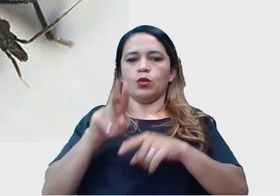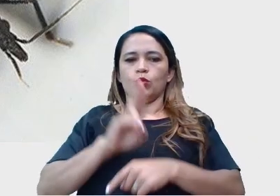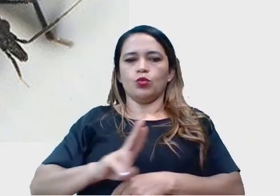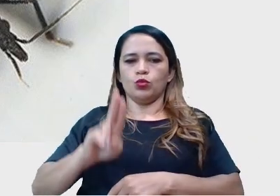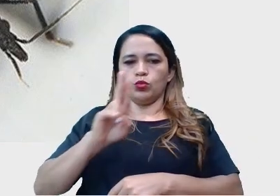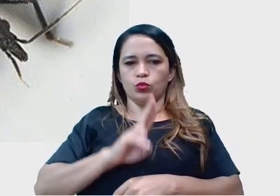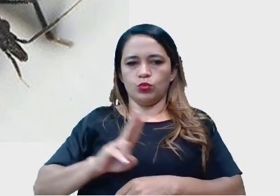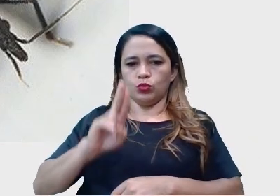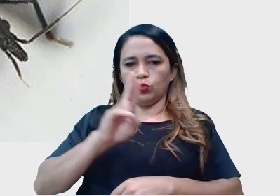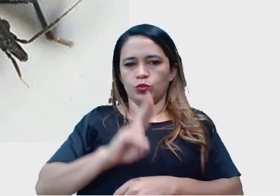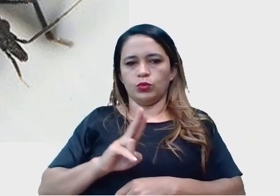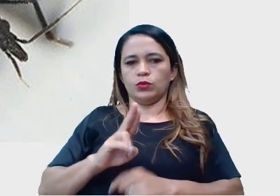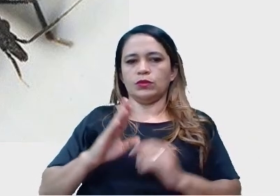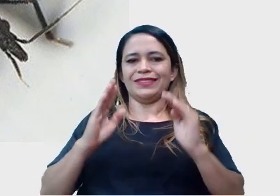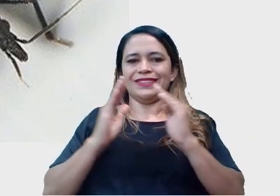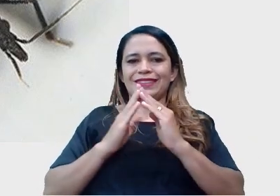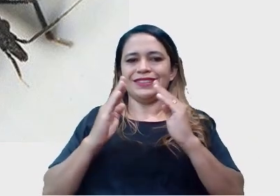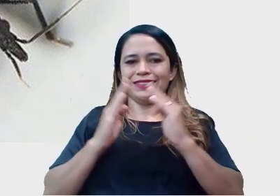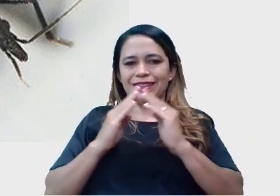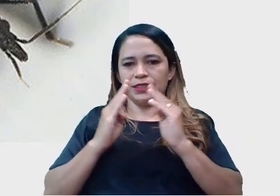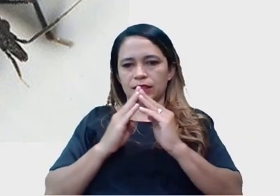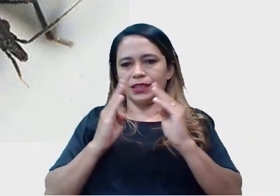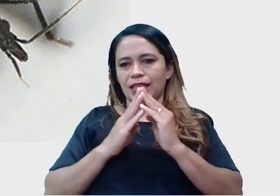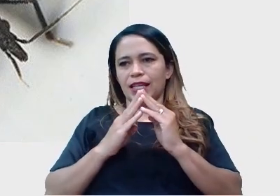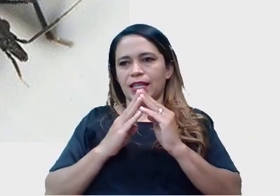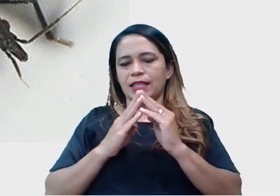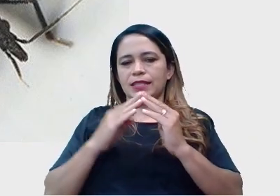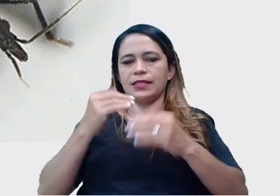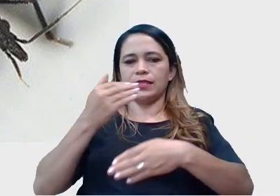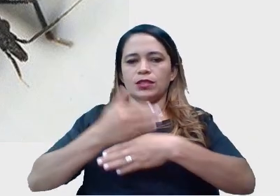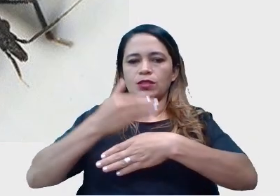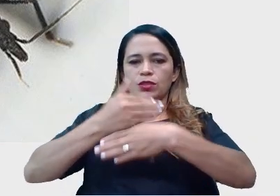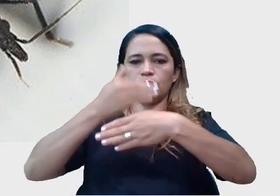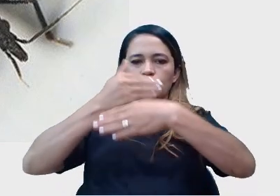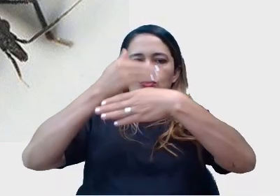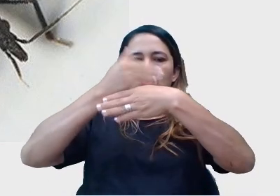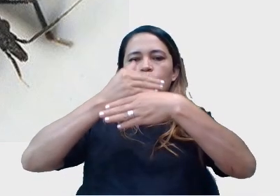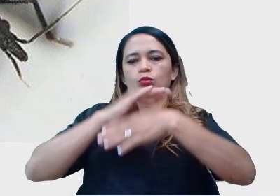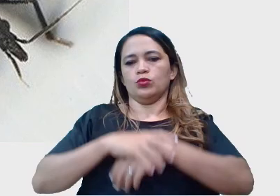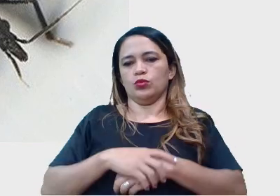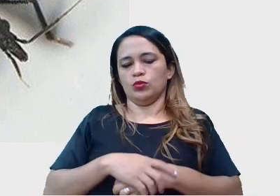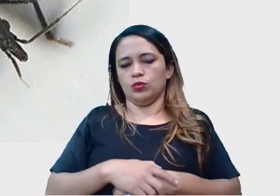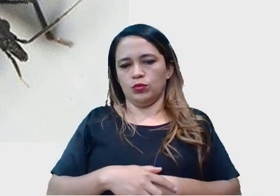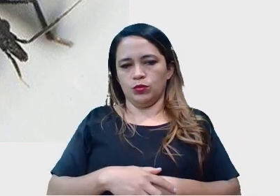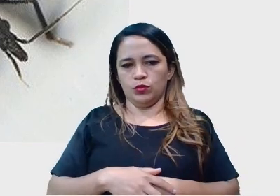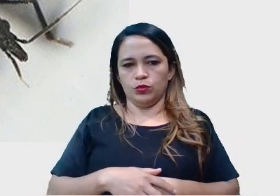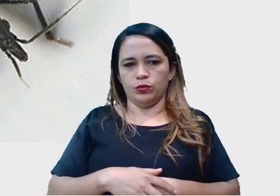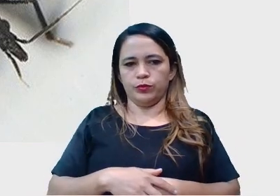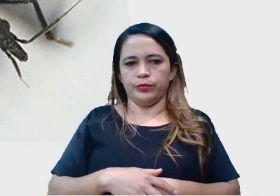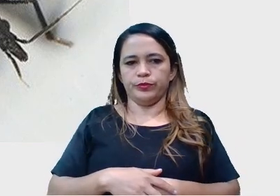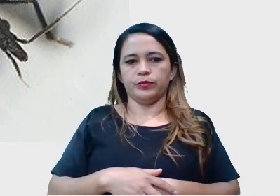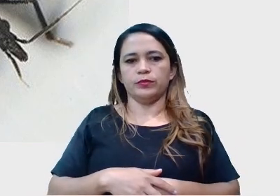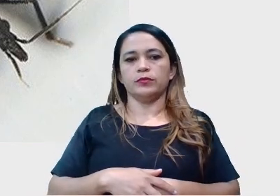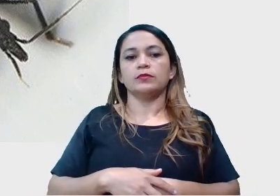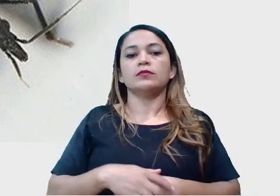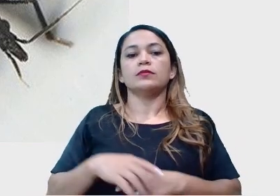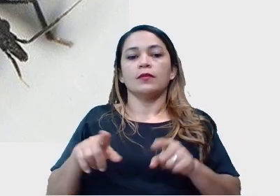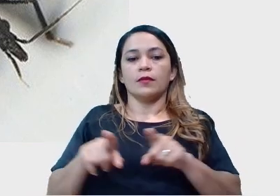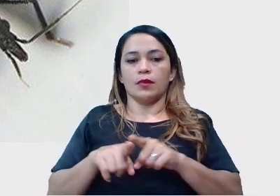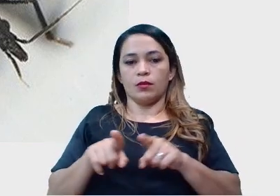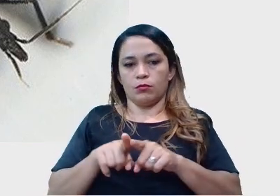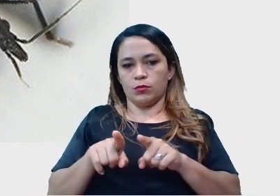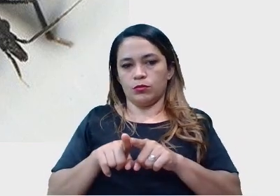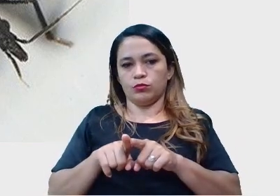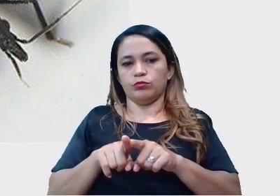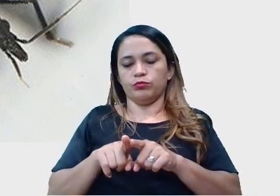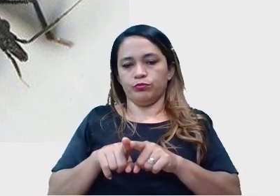de casas de alvenaria ao invés de uma casa chamada de pau a pique. Vou te explicar isso agorinha. O combate ao vetor,